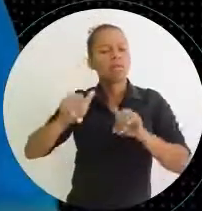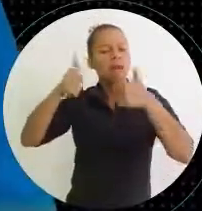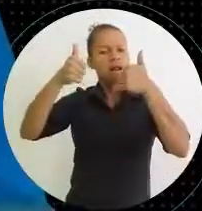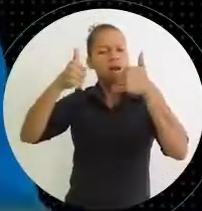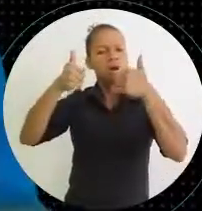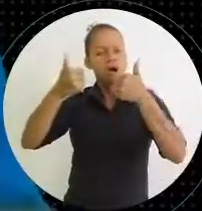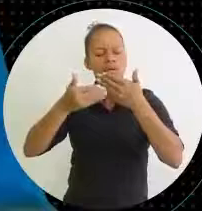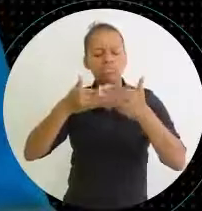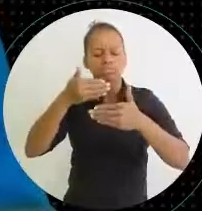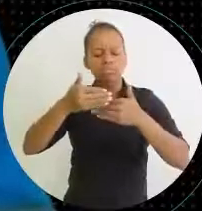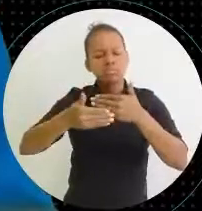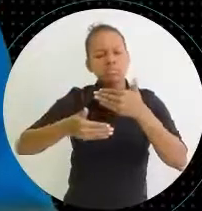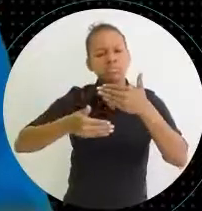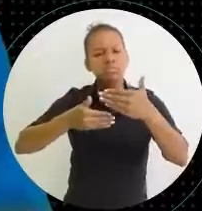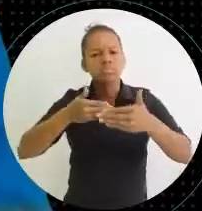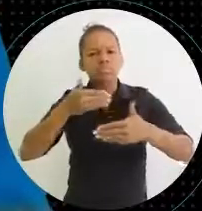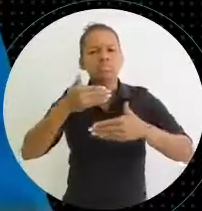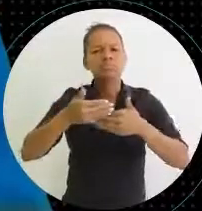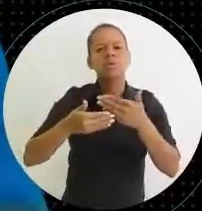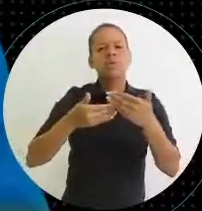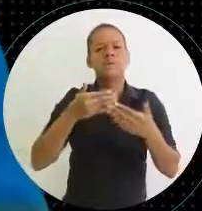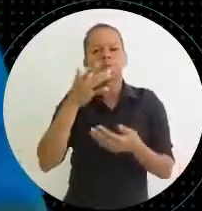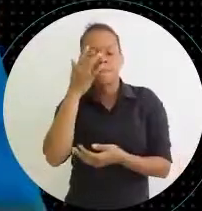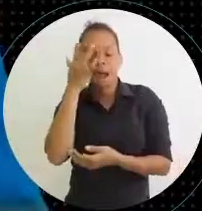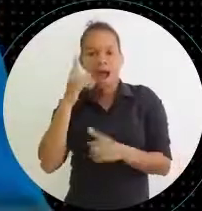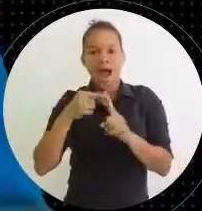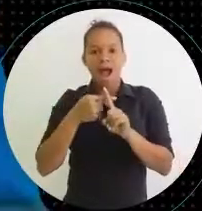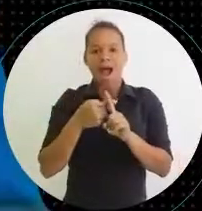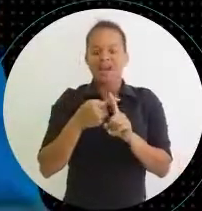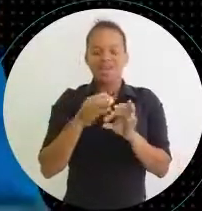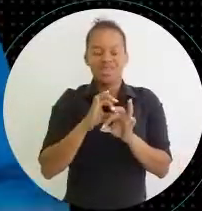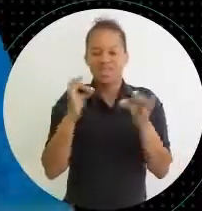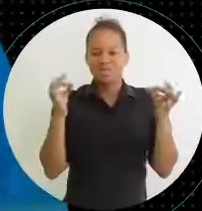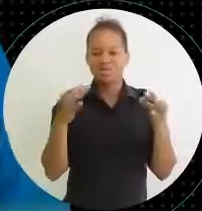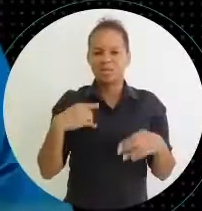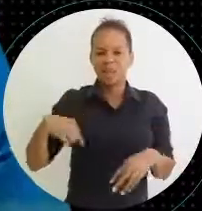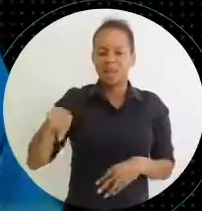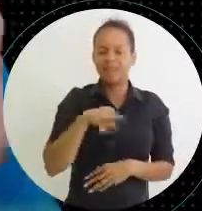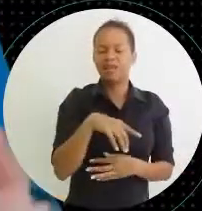vai pulando para efeitos mais complexos.